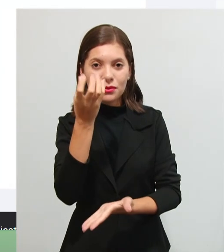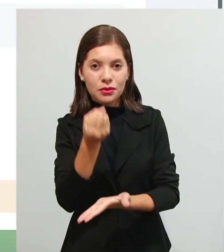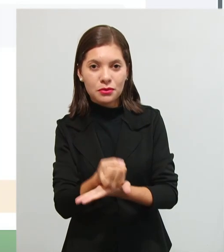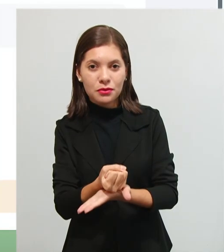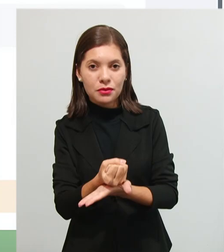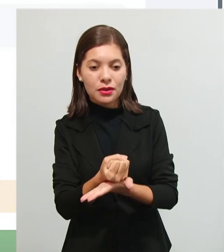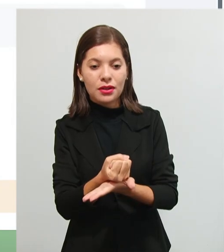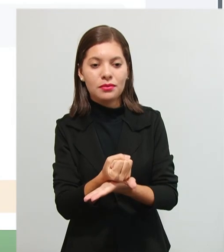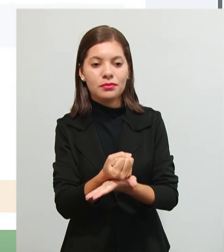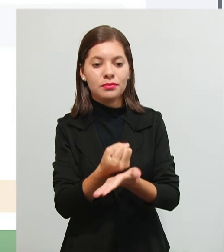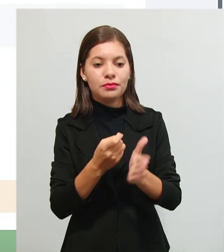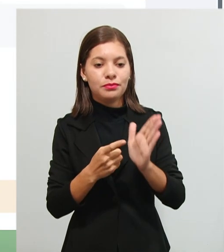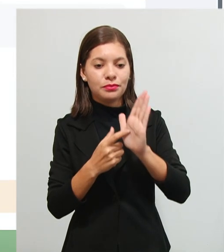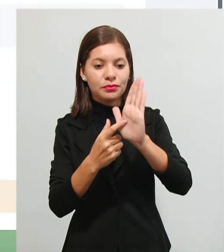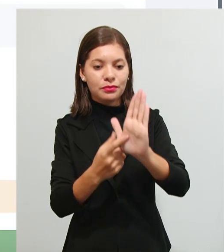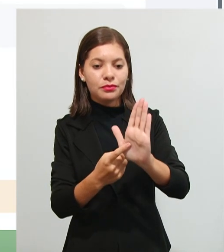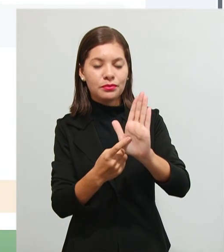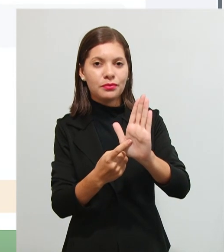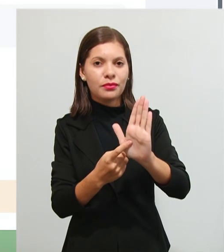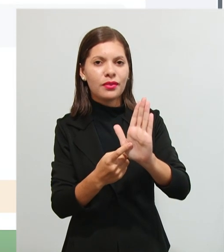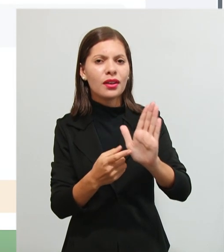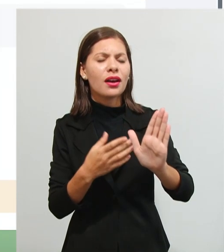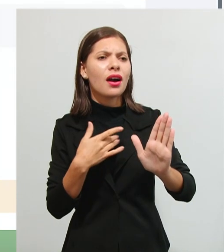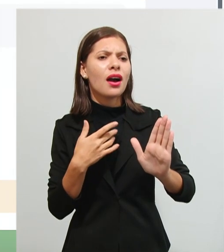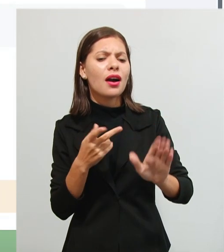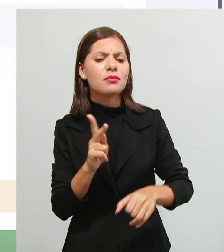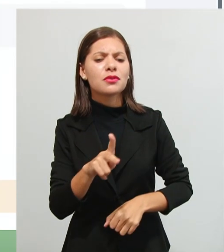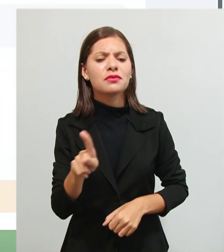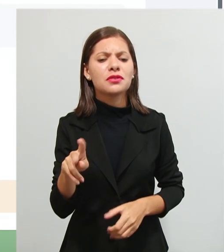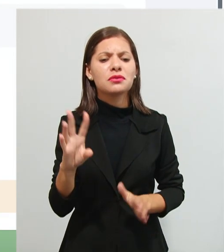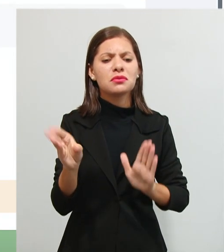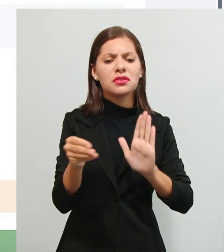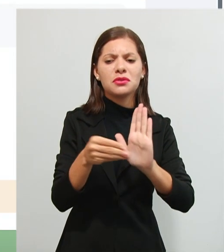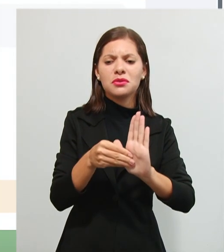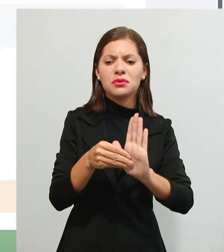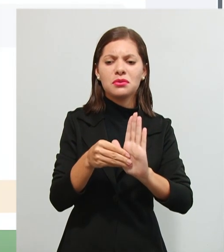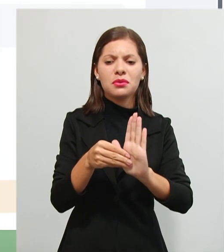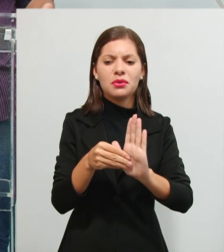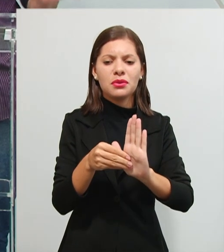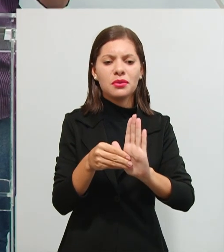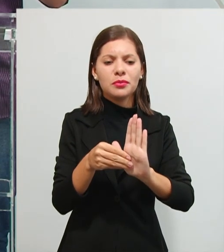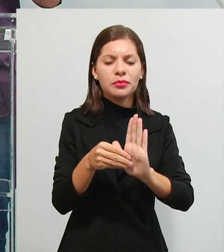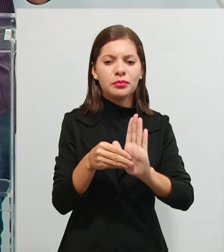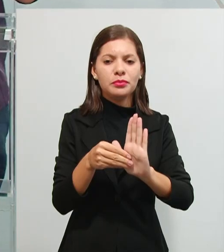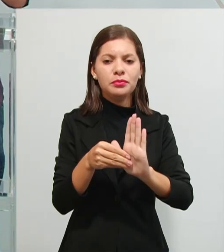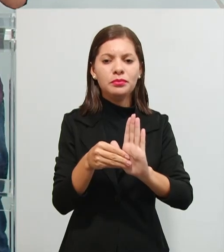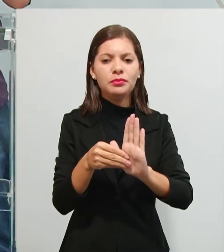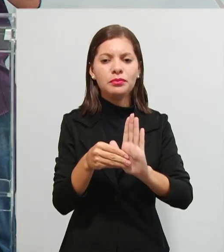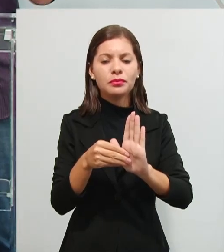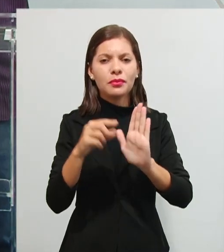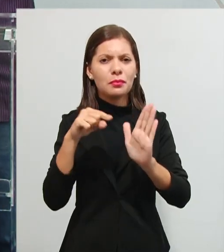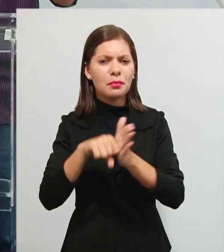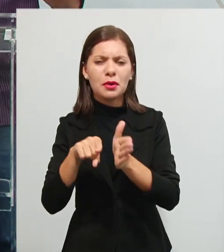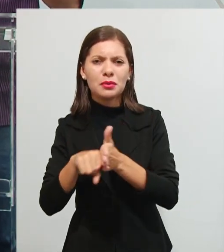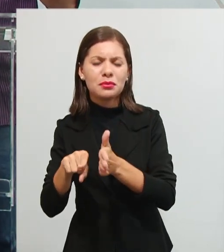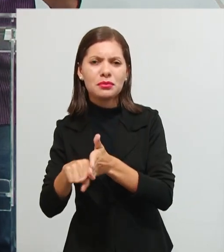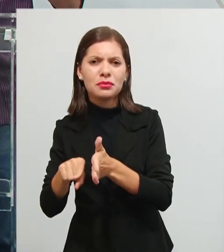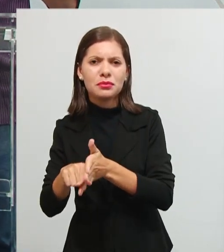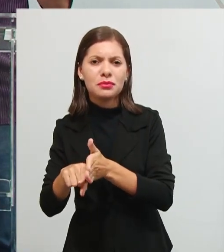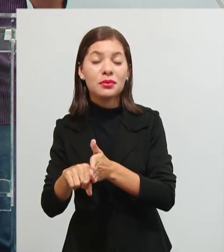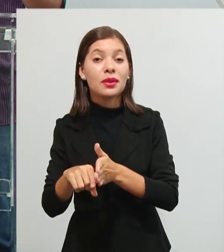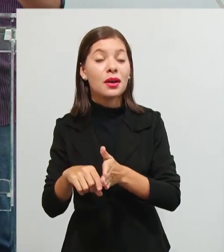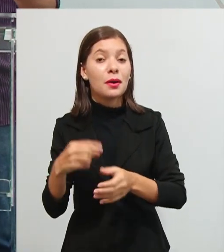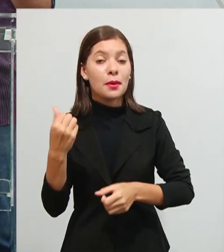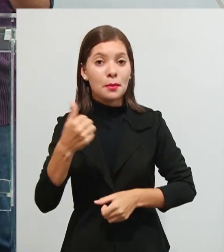mostrar. Aí você deve estar perguntando, mas professor, você não adicionou nenhuma questão ainda. Então, primeiro você cria a prova